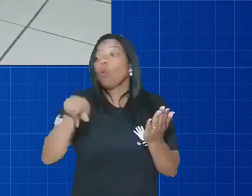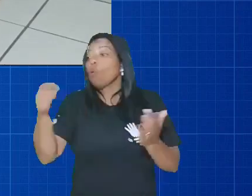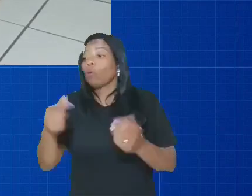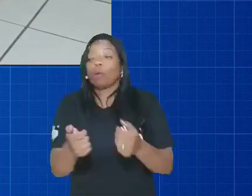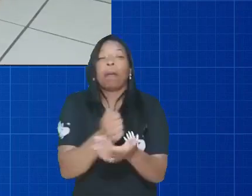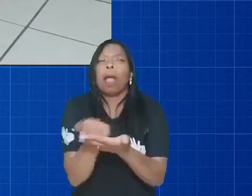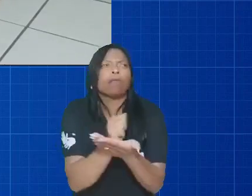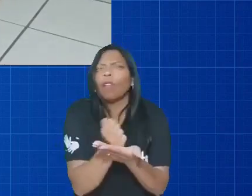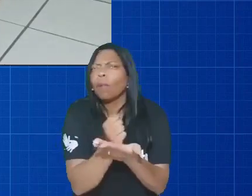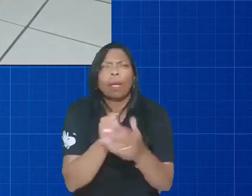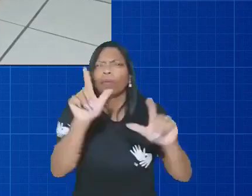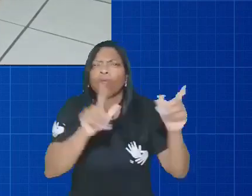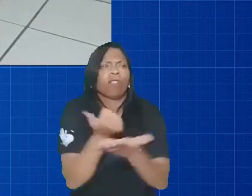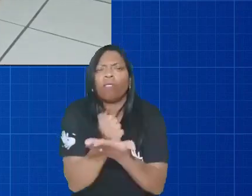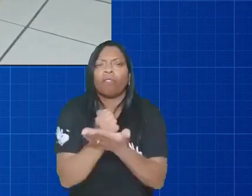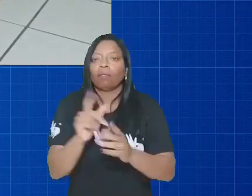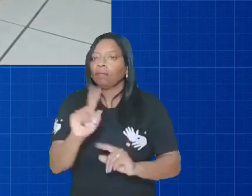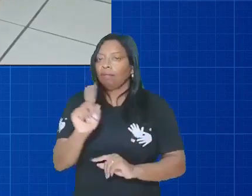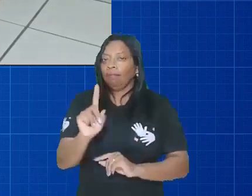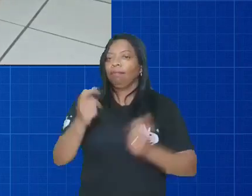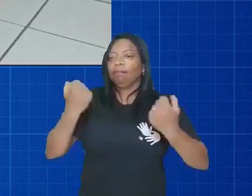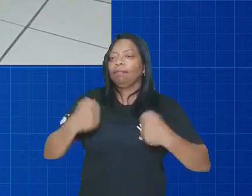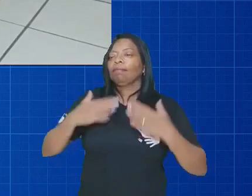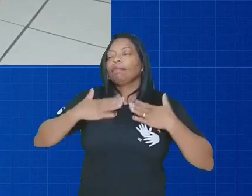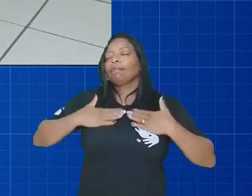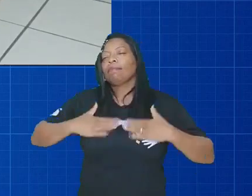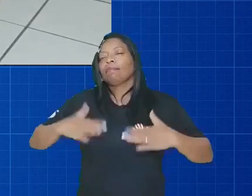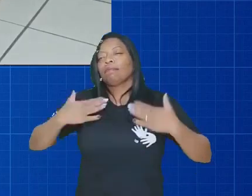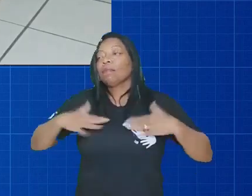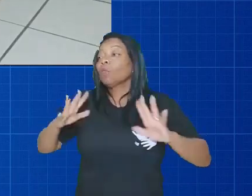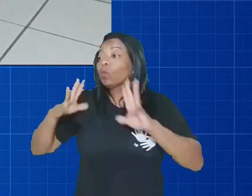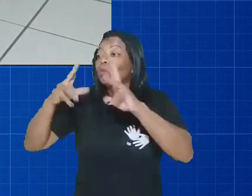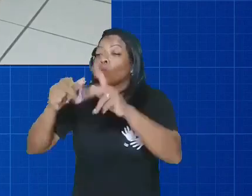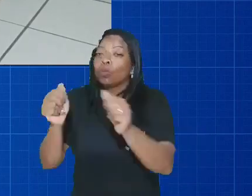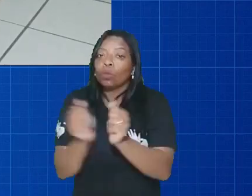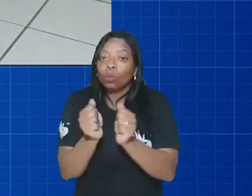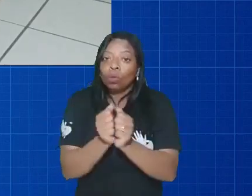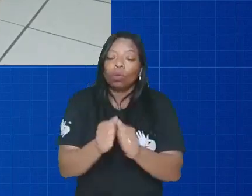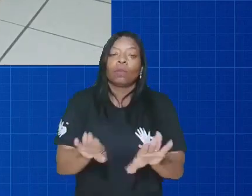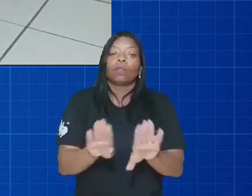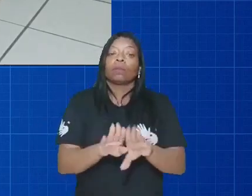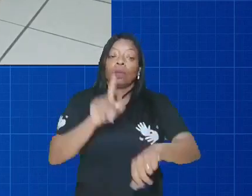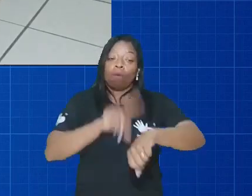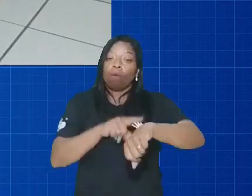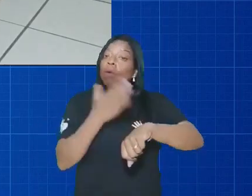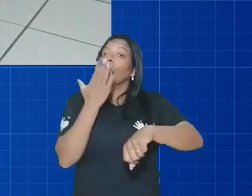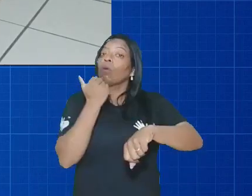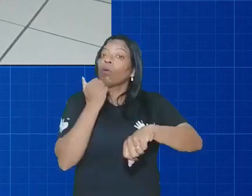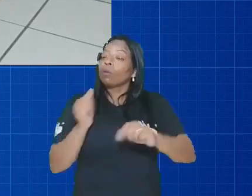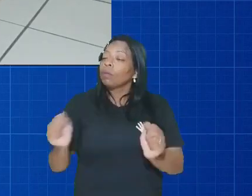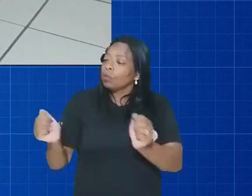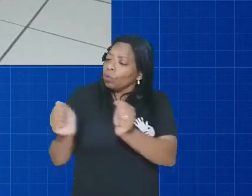vamos organizar essa casa para todo mundo poder ter esse descanso. A hora da refeição, vamos fazer a refeição junto, né? Vamos organizar essa